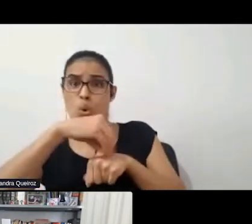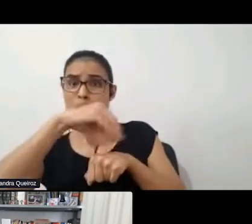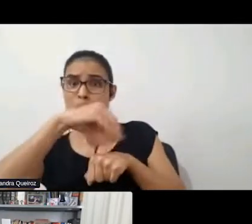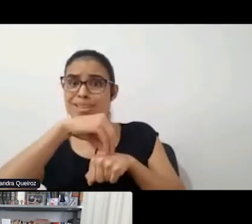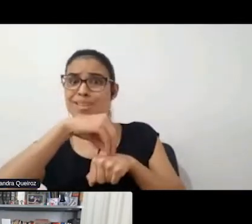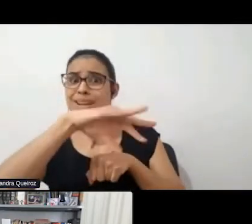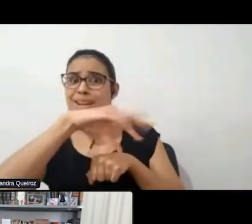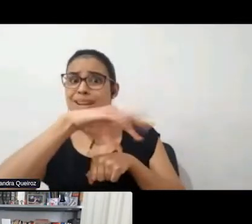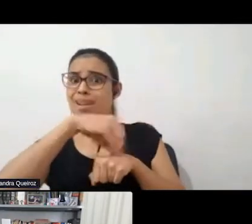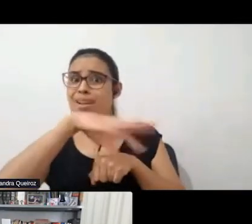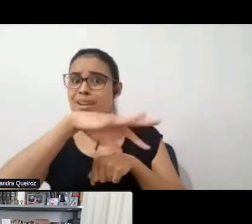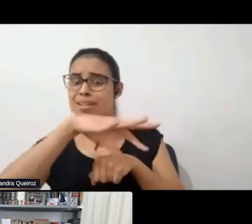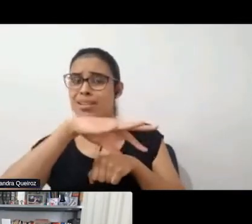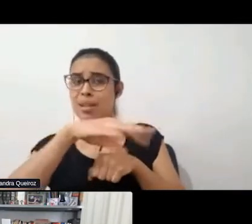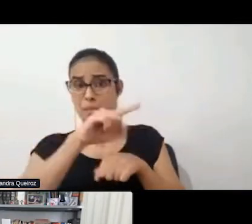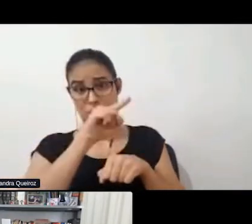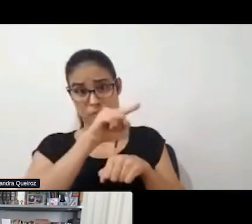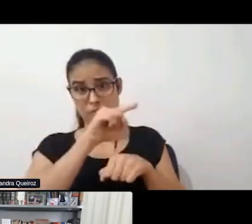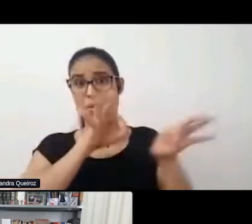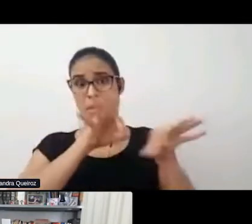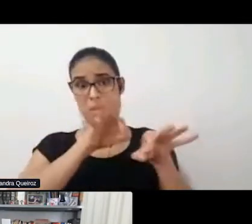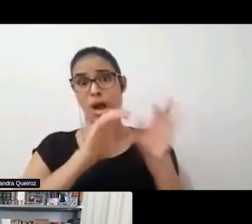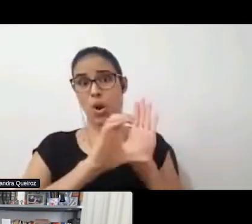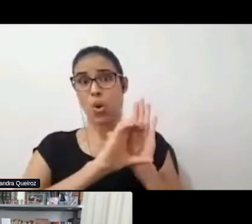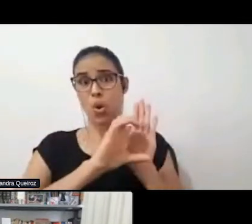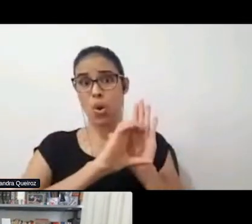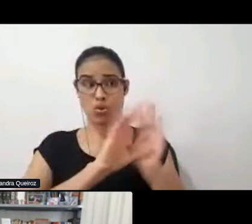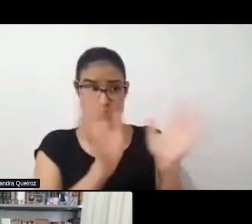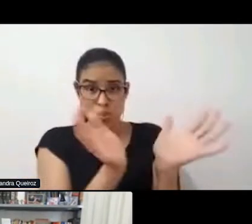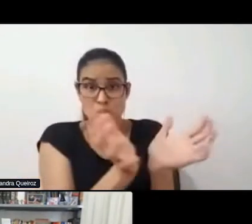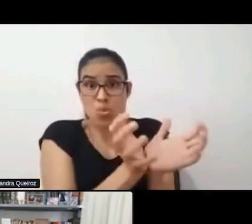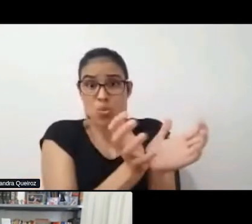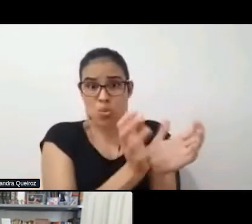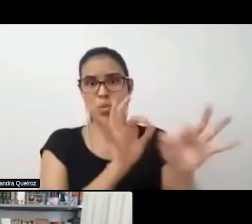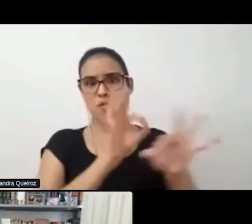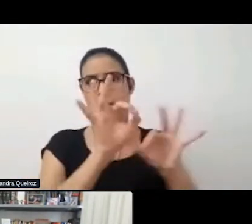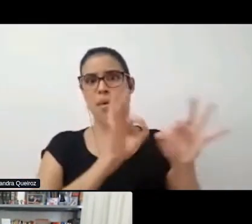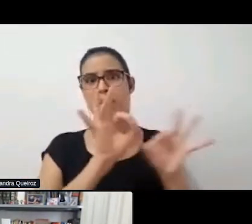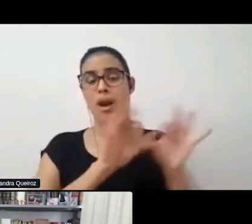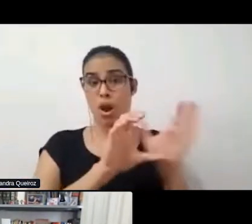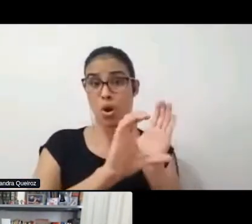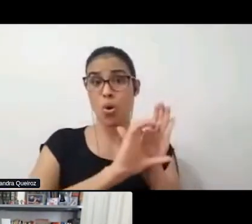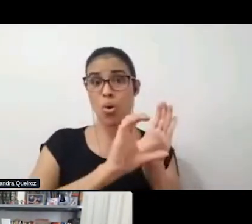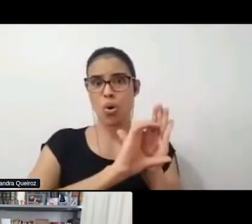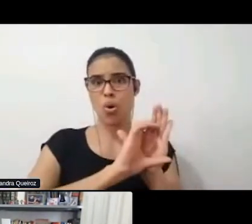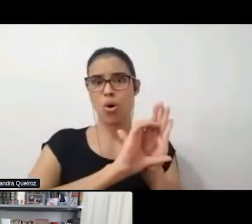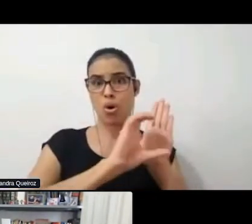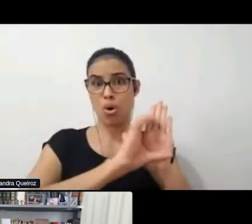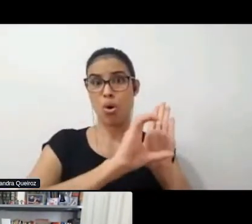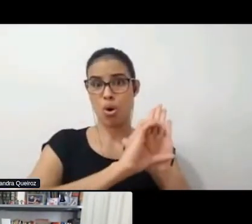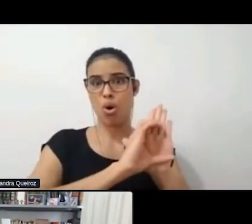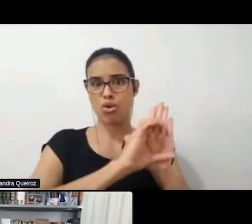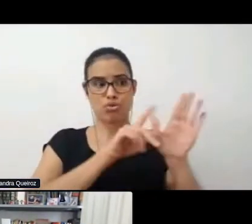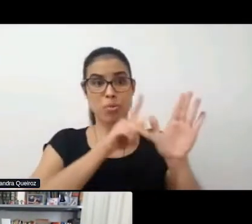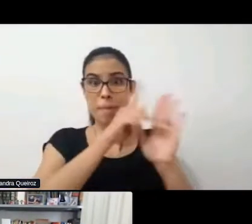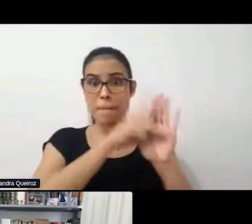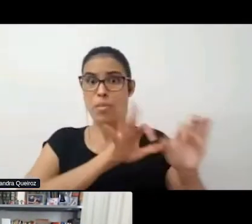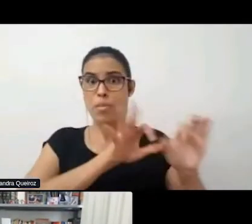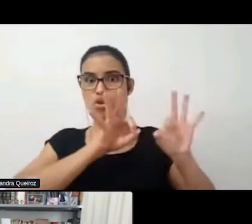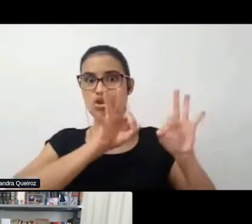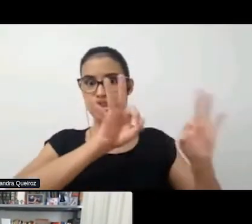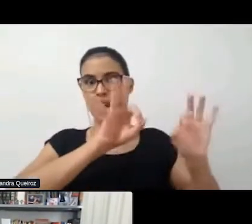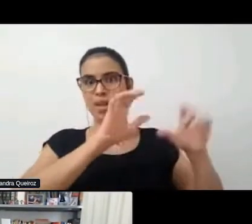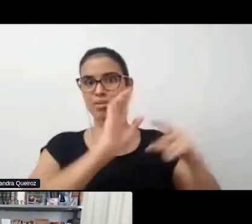posso orientar o meu time de desenvolvimento para que o meu projeto